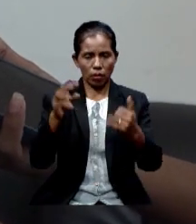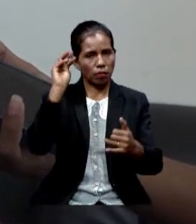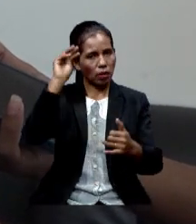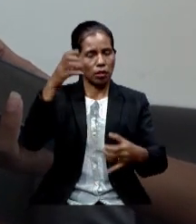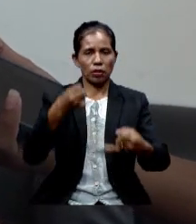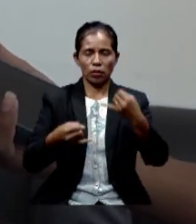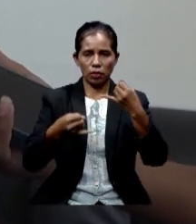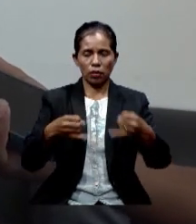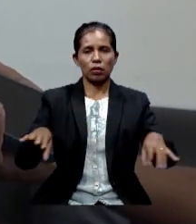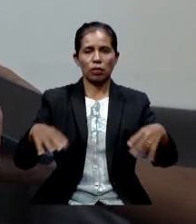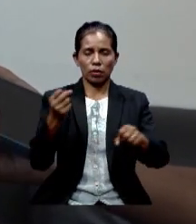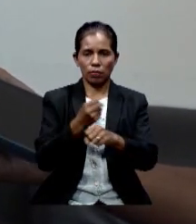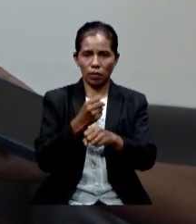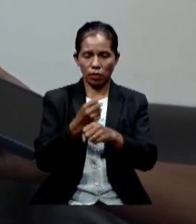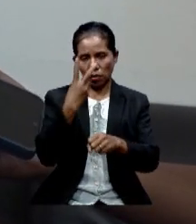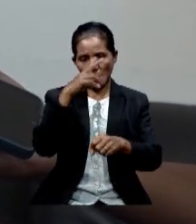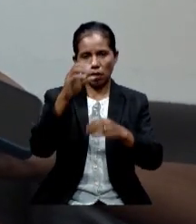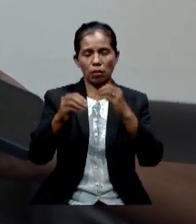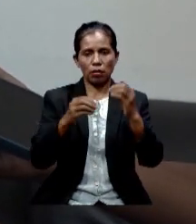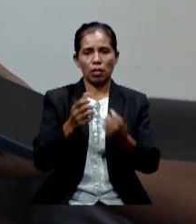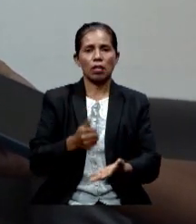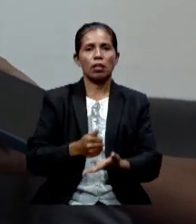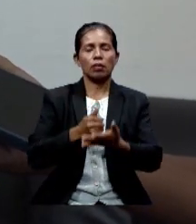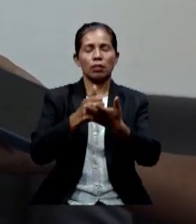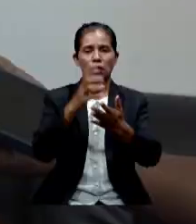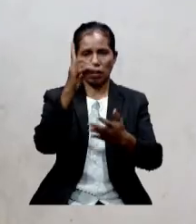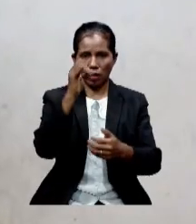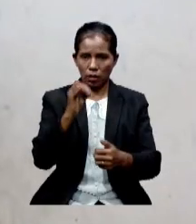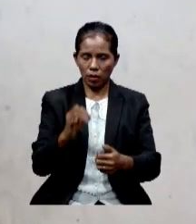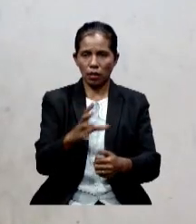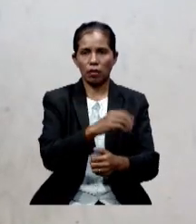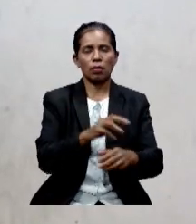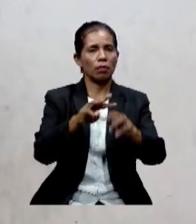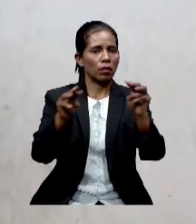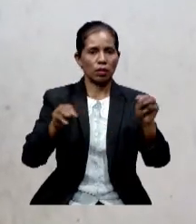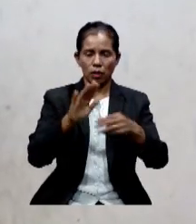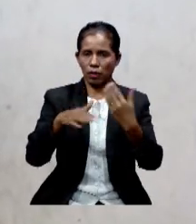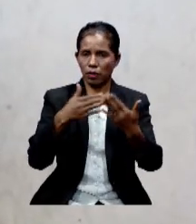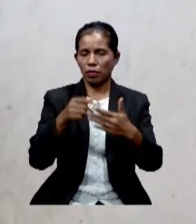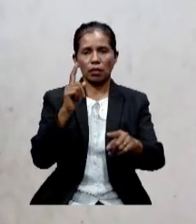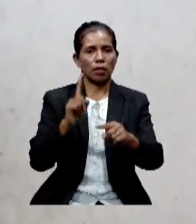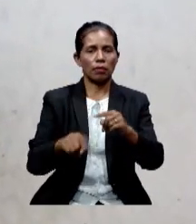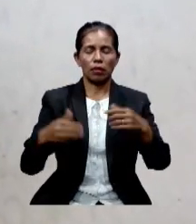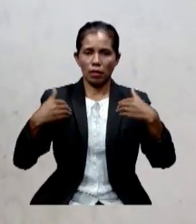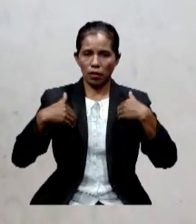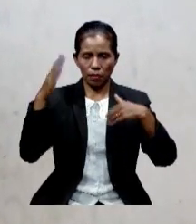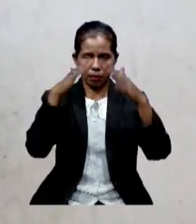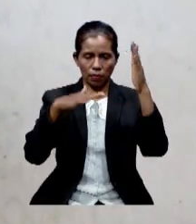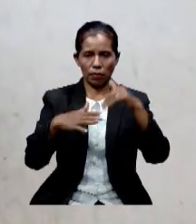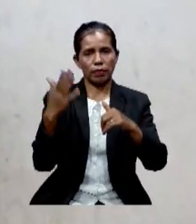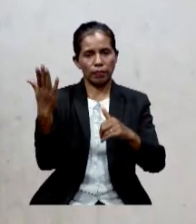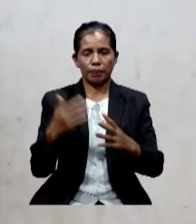de Justiça esforço ho de instala sistema apoio atendimento e adili no município Roto, no nela bela acontece tan e ru